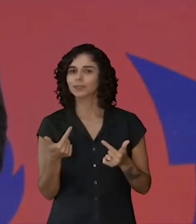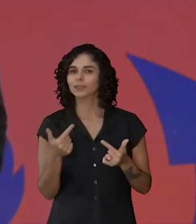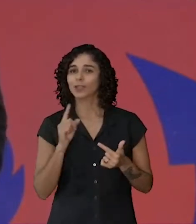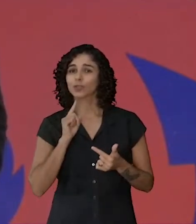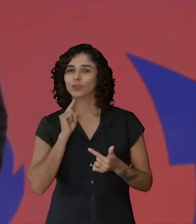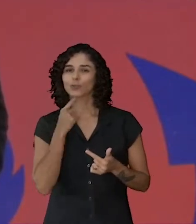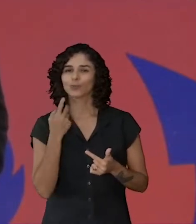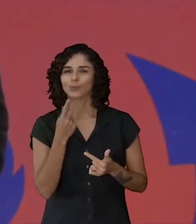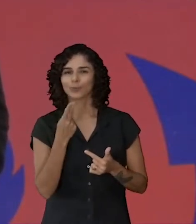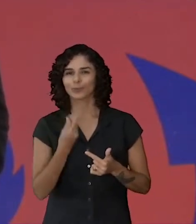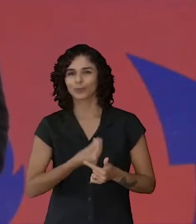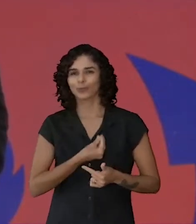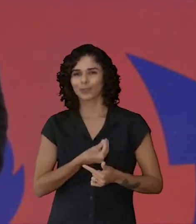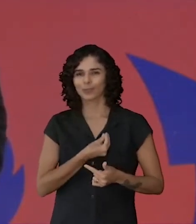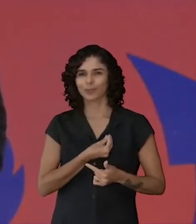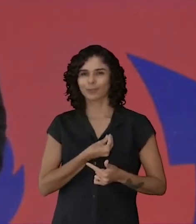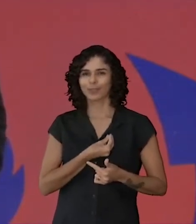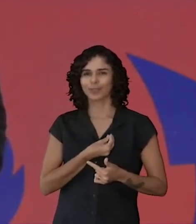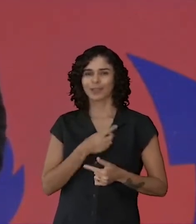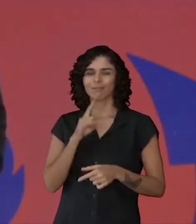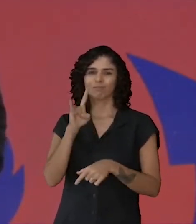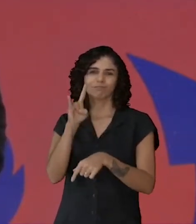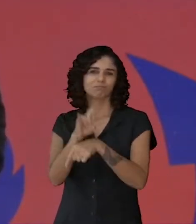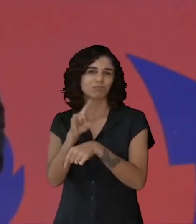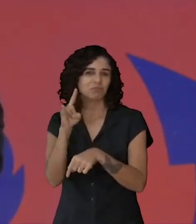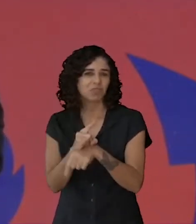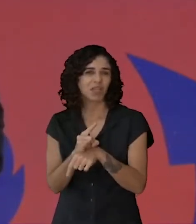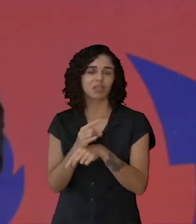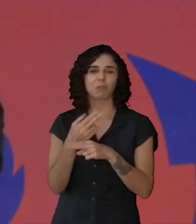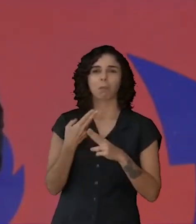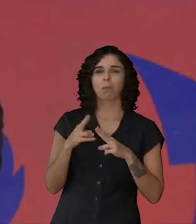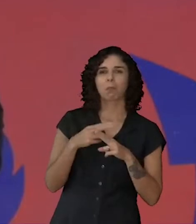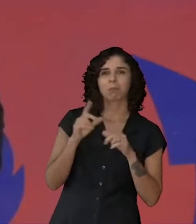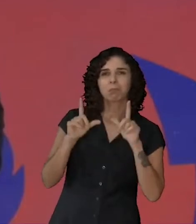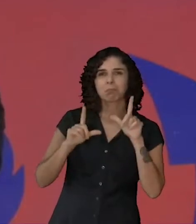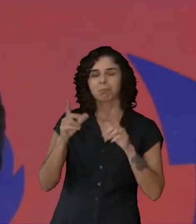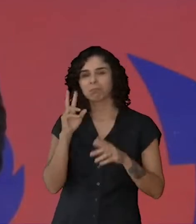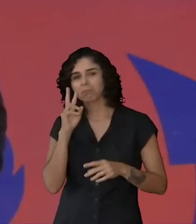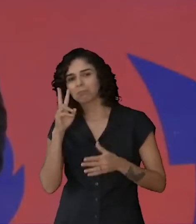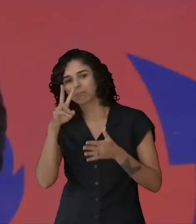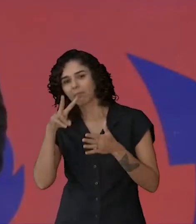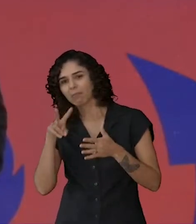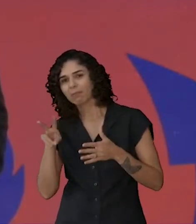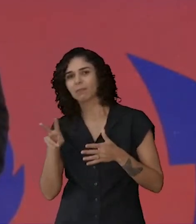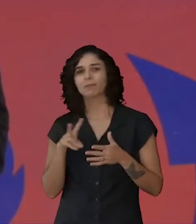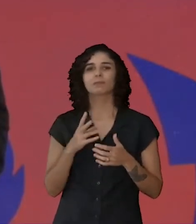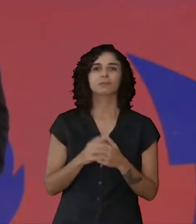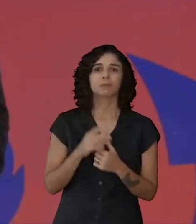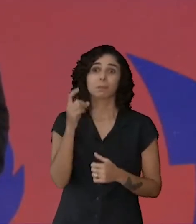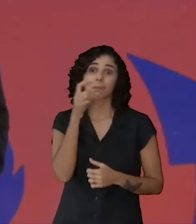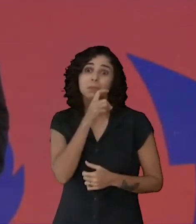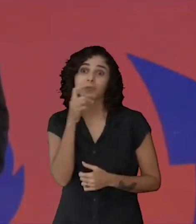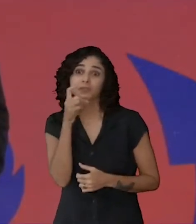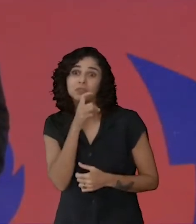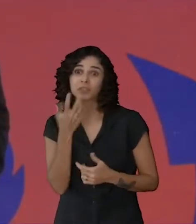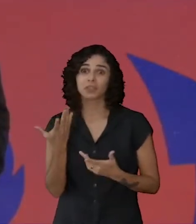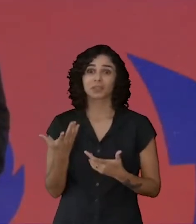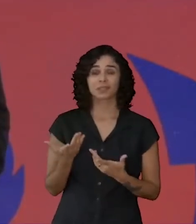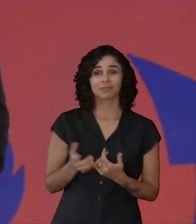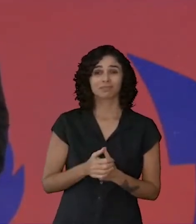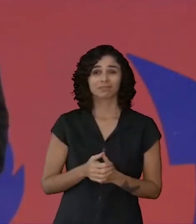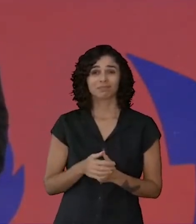coração. Adultério, pornografia, mentira,